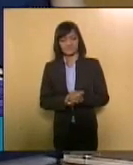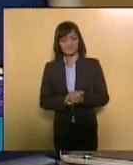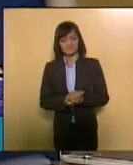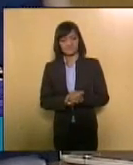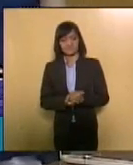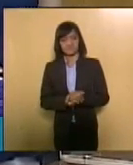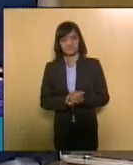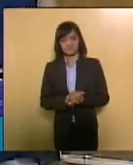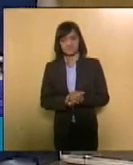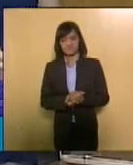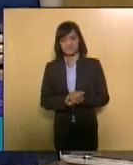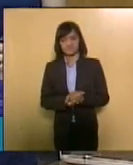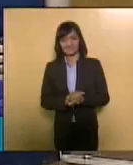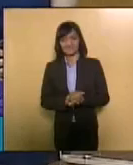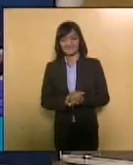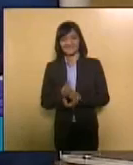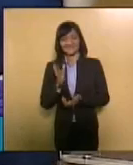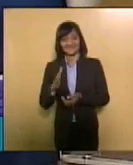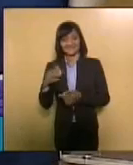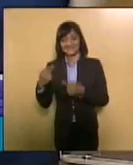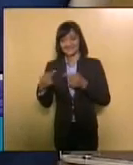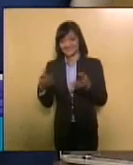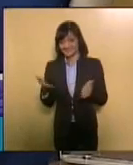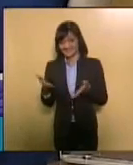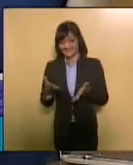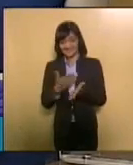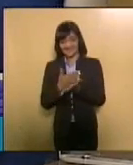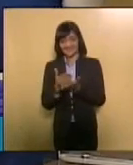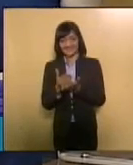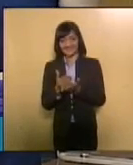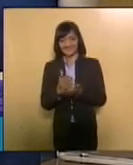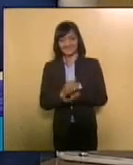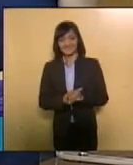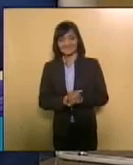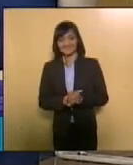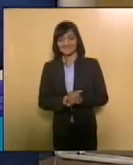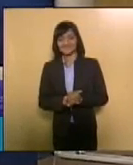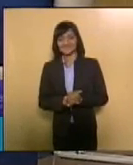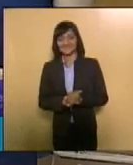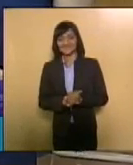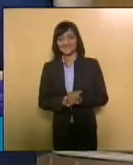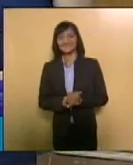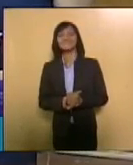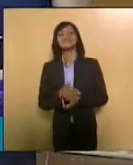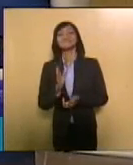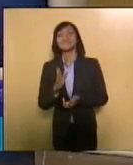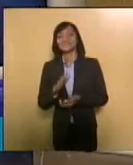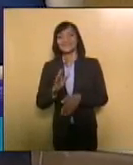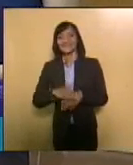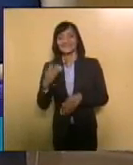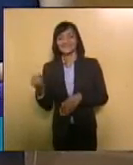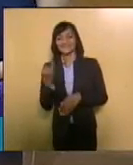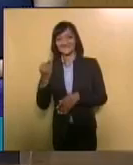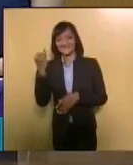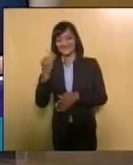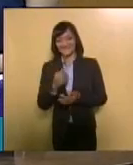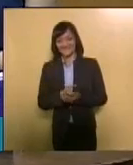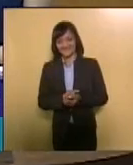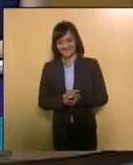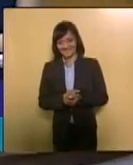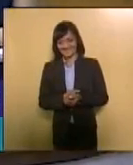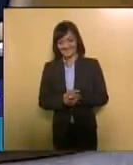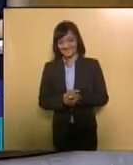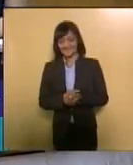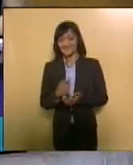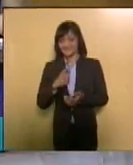Nordeste bom uma discussão que eu acho que agora a gente vai iniciar que tem que acho que é a parte mais interessante aqui que é bom tem